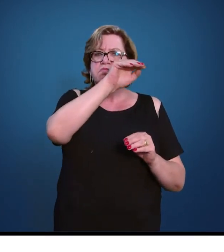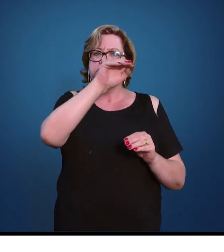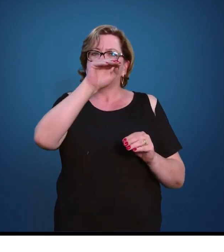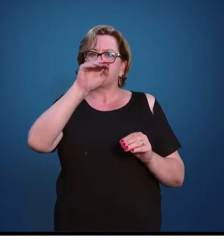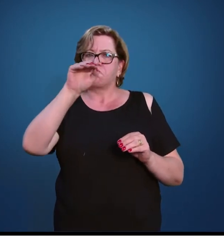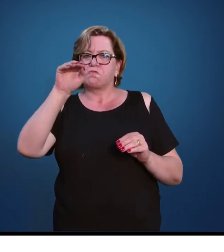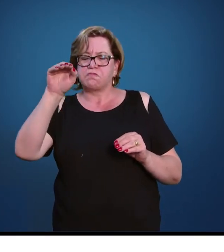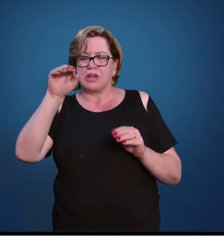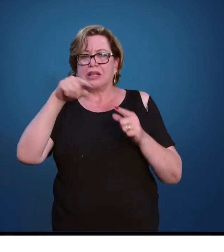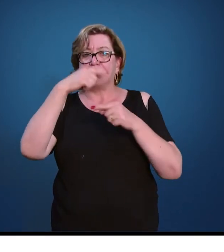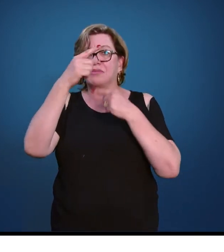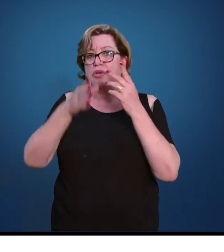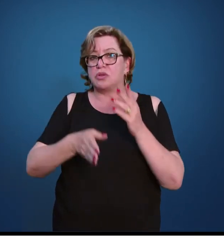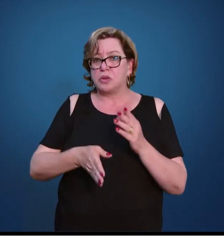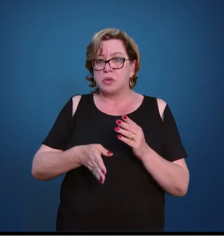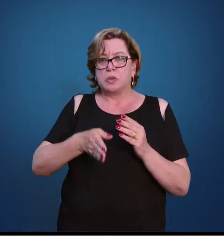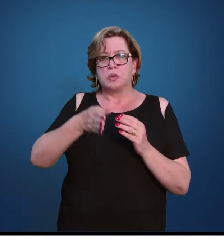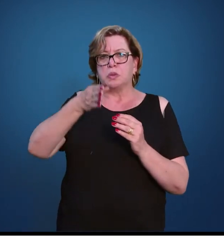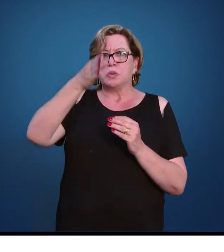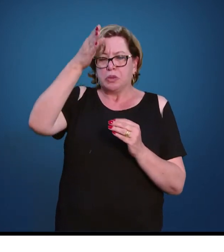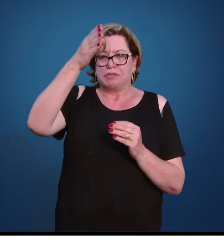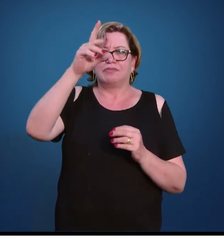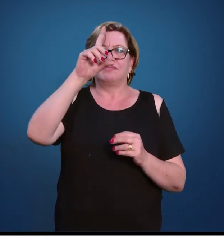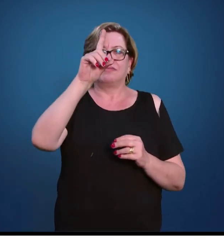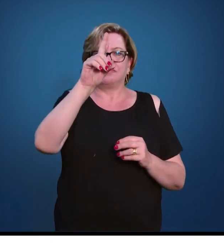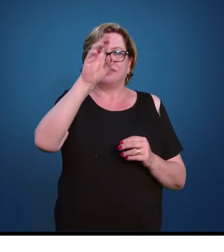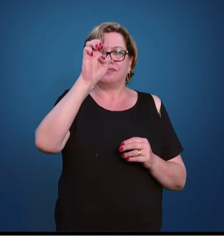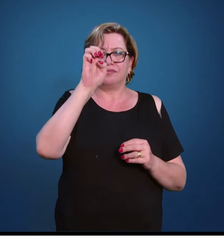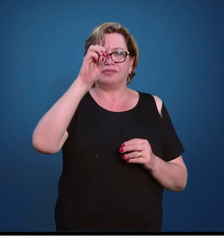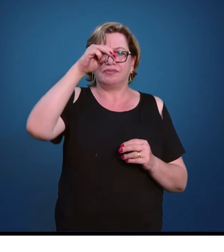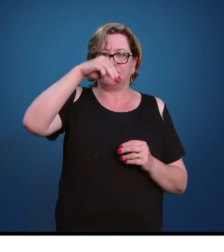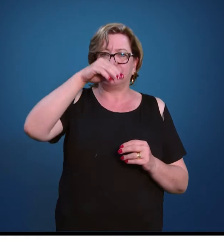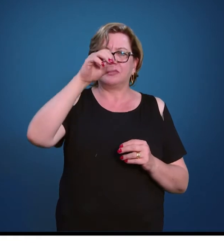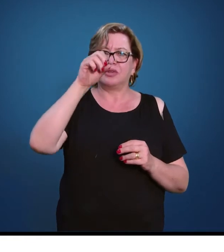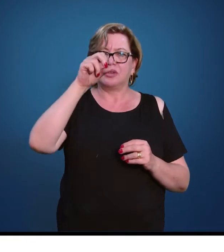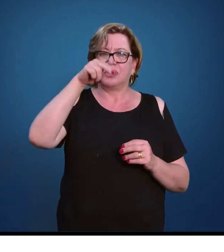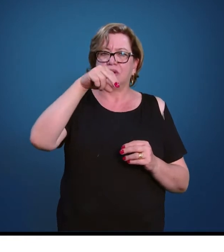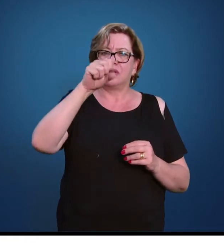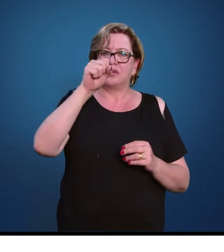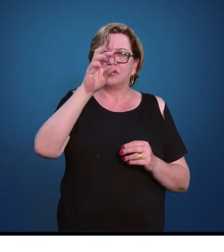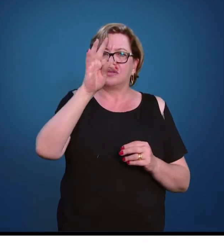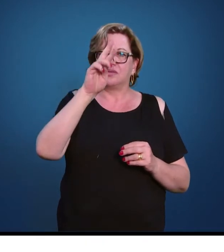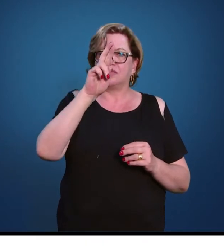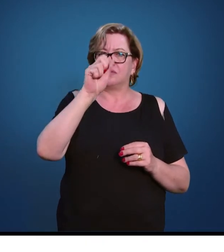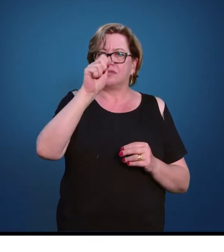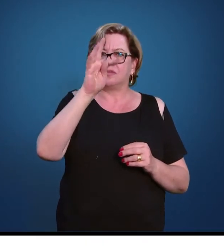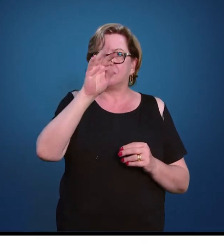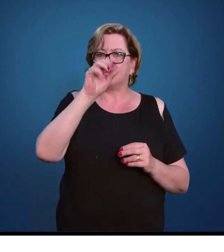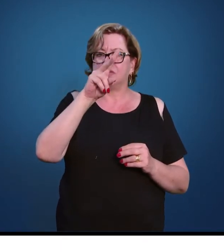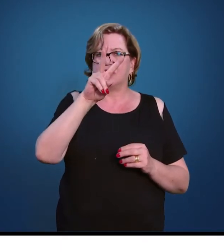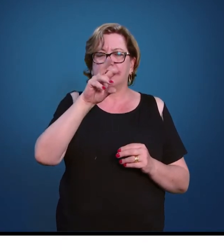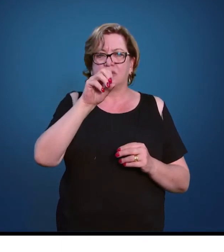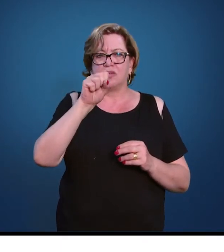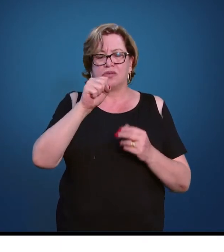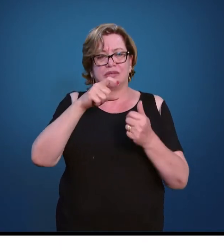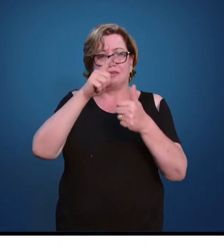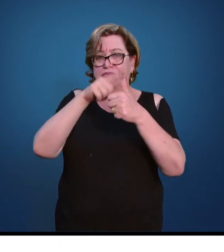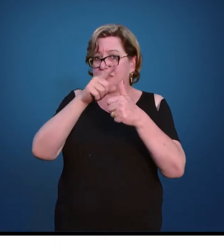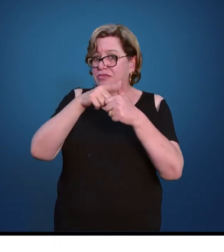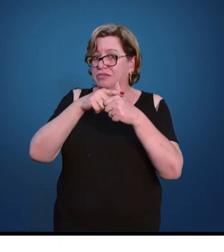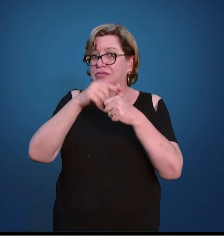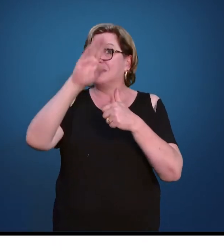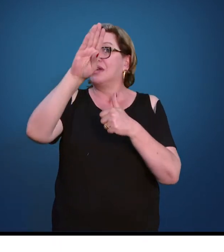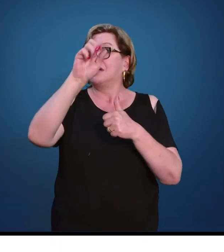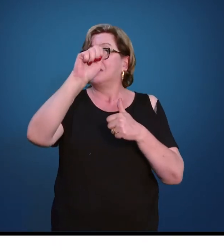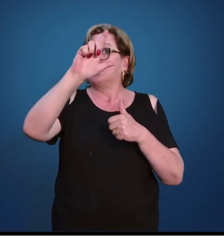e análise vertical dos demonstrativos, principalmente realizados no balanço patrimonial e na DRE.